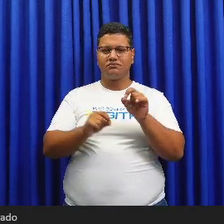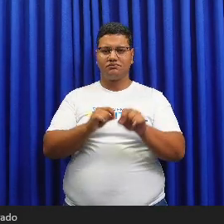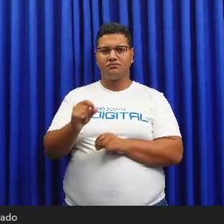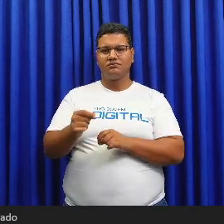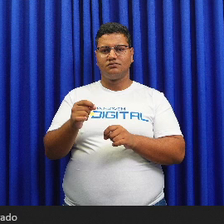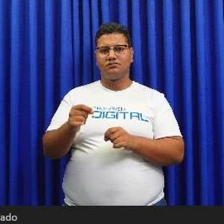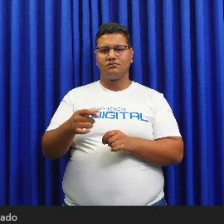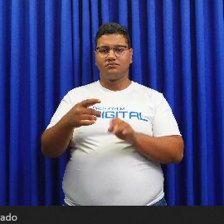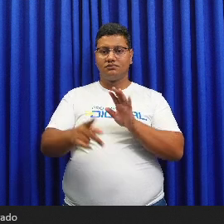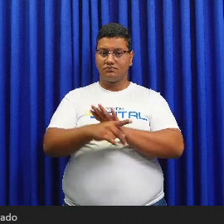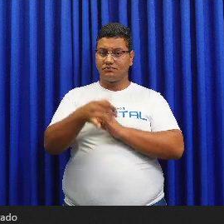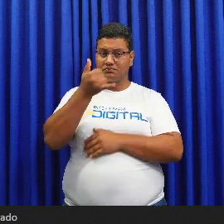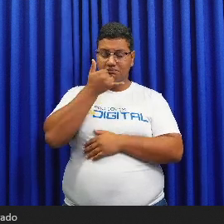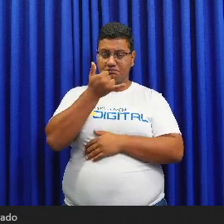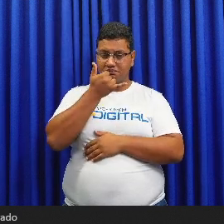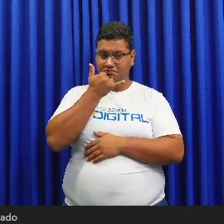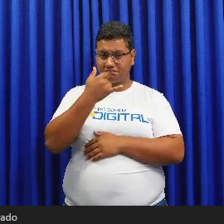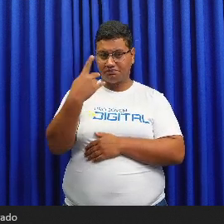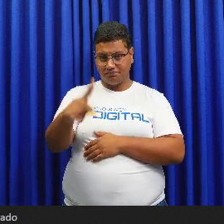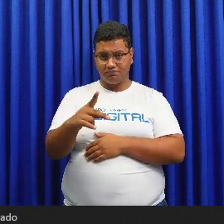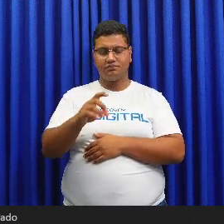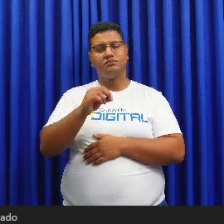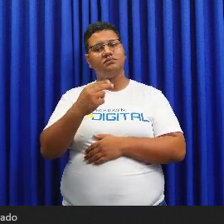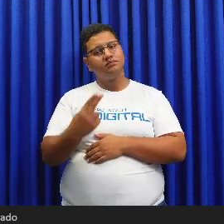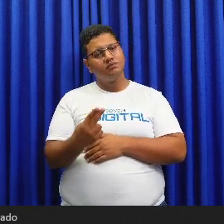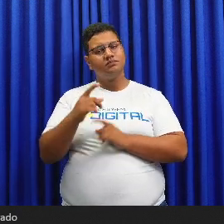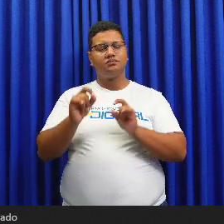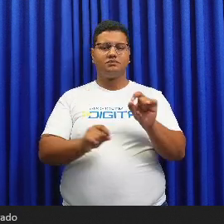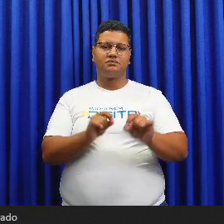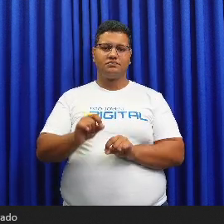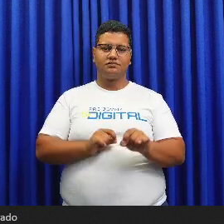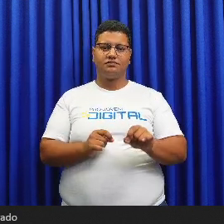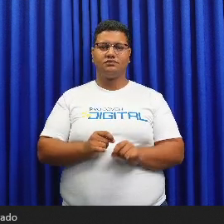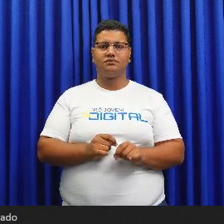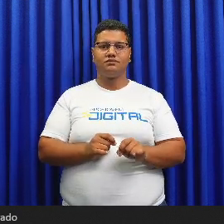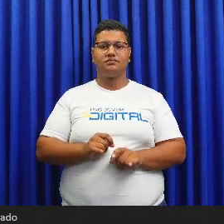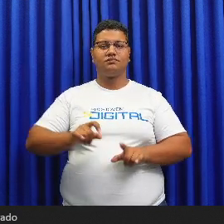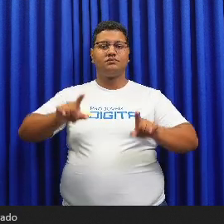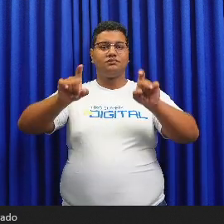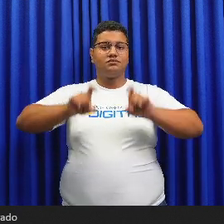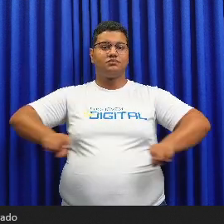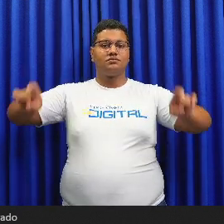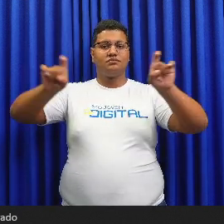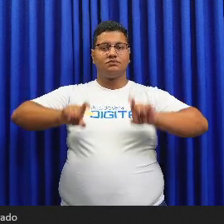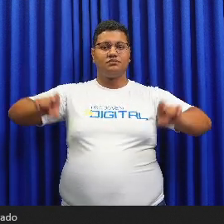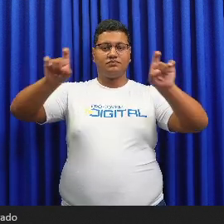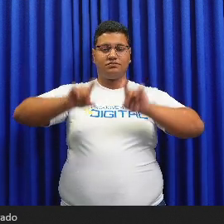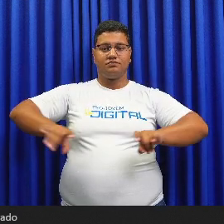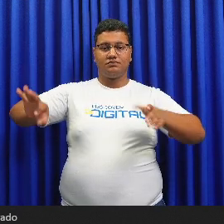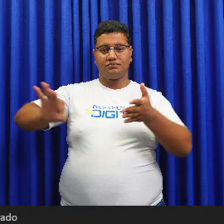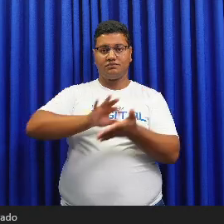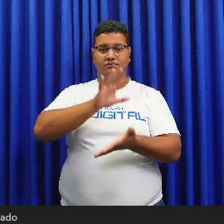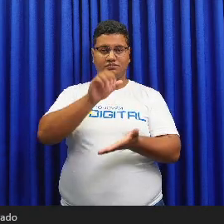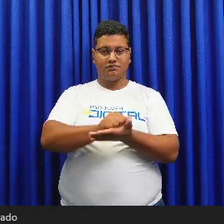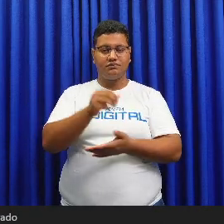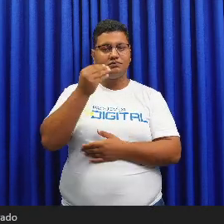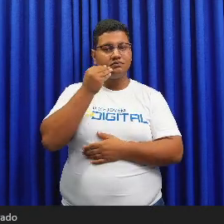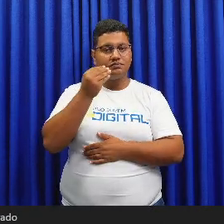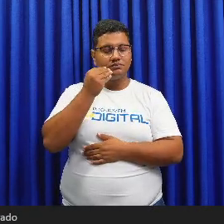pegar isso tanto no seu celular quanto no seu computador. Vou aqui em downloads, fazer aqui só um teste,